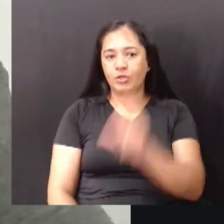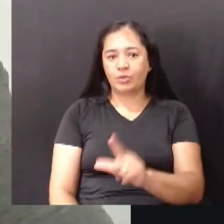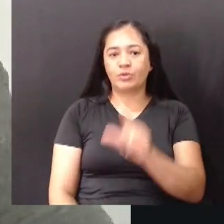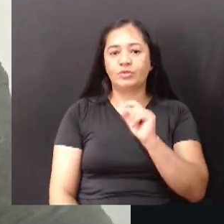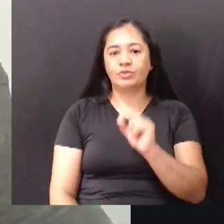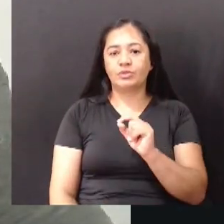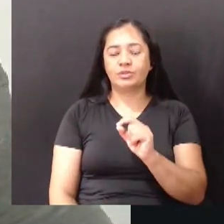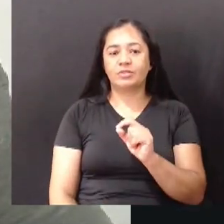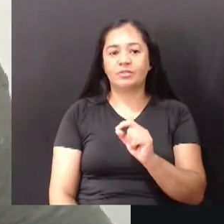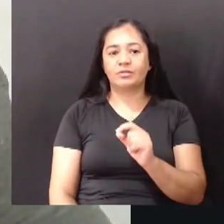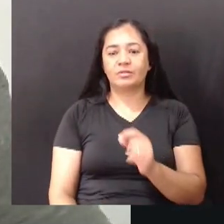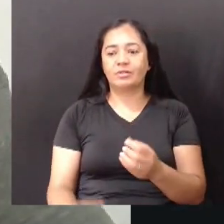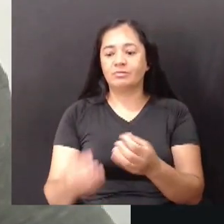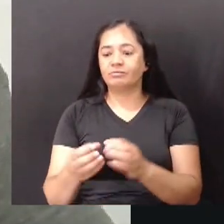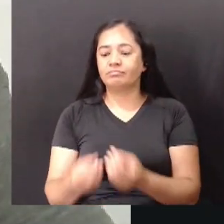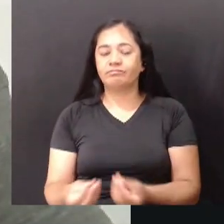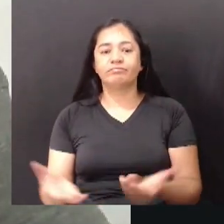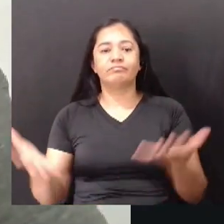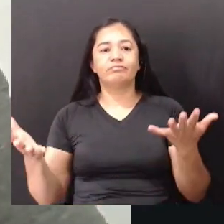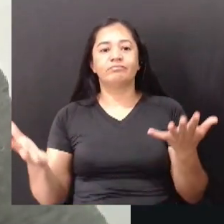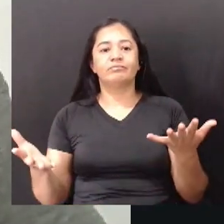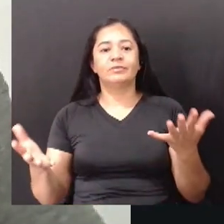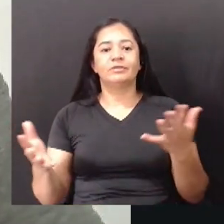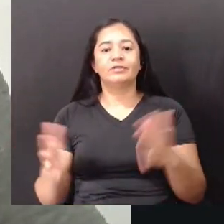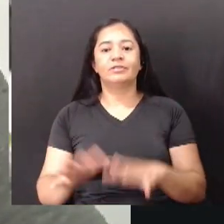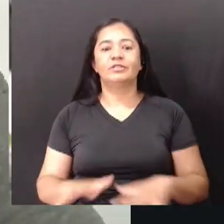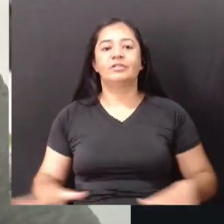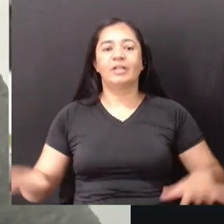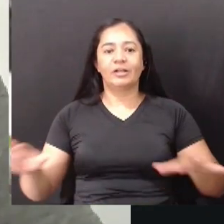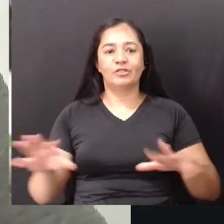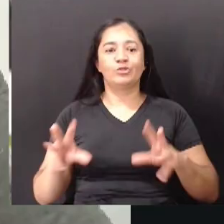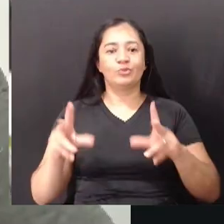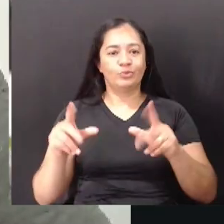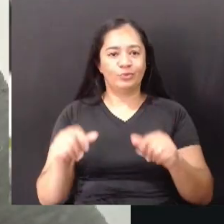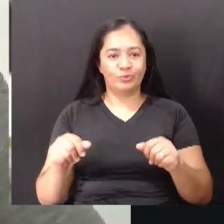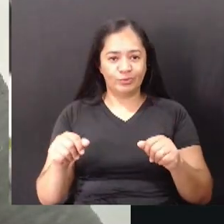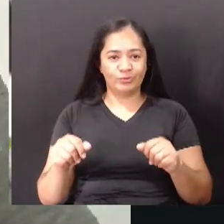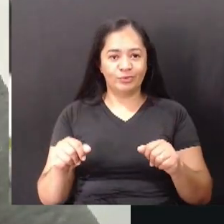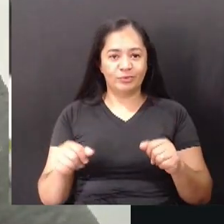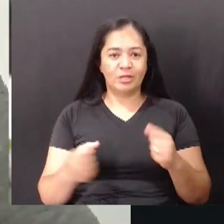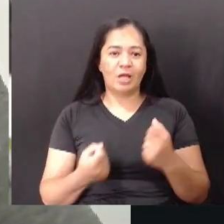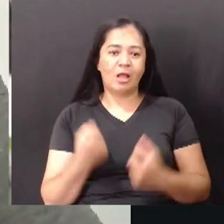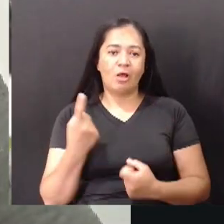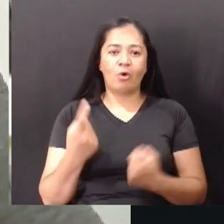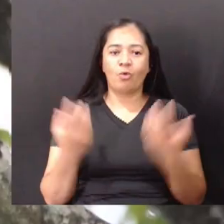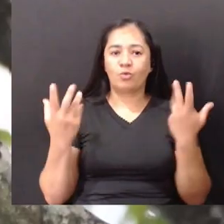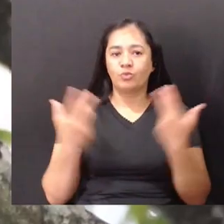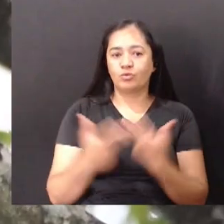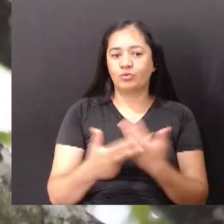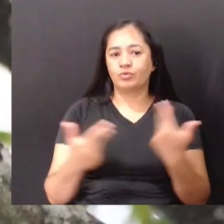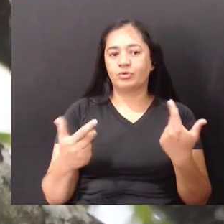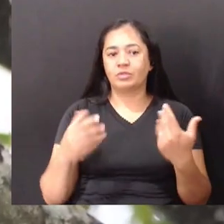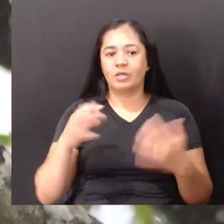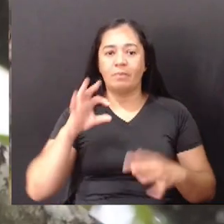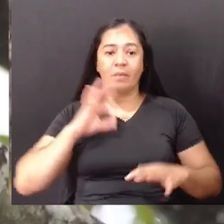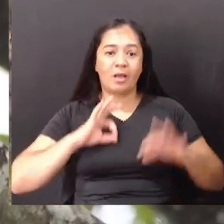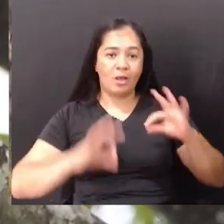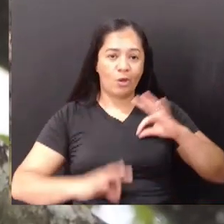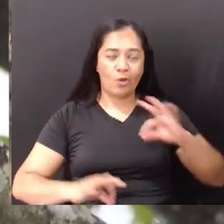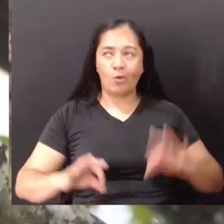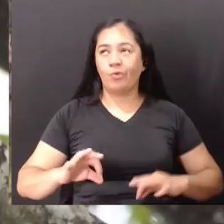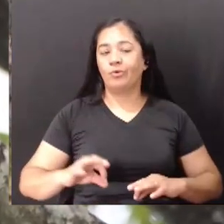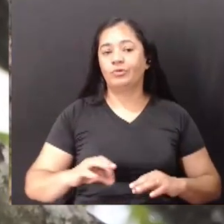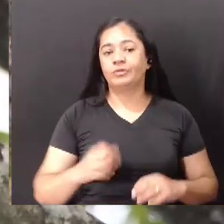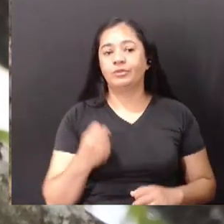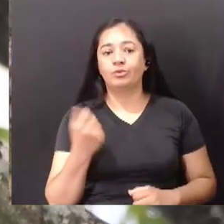possa oferecer justamente a fauna do entorno e da região como um todo, que alguns animais como a onça, a jaguatirica,